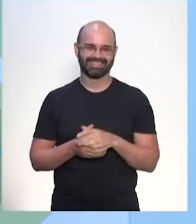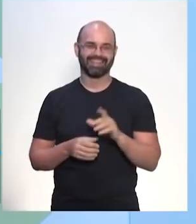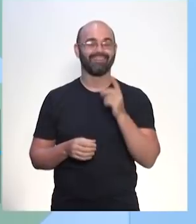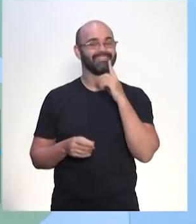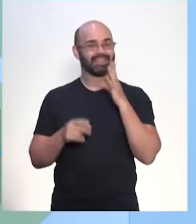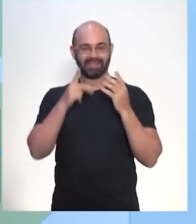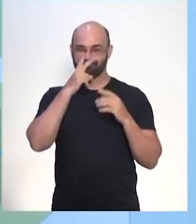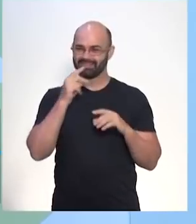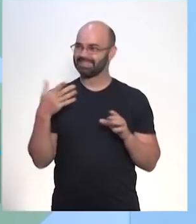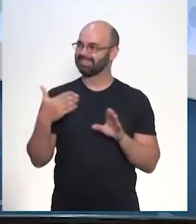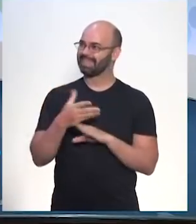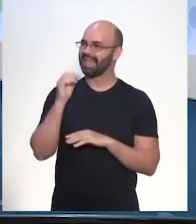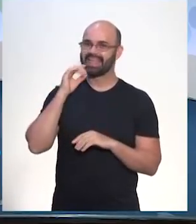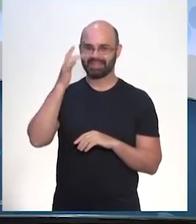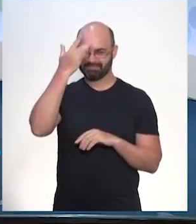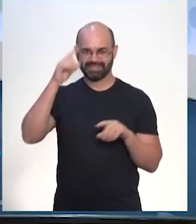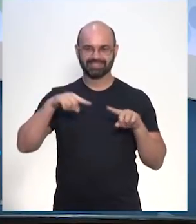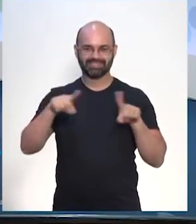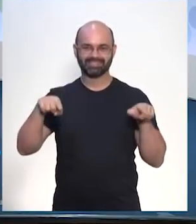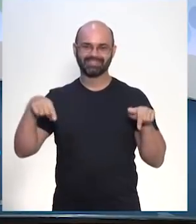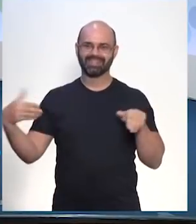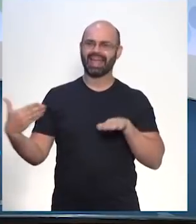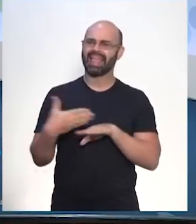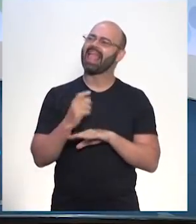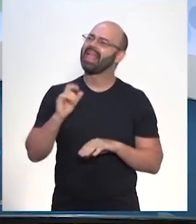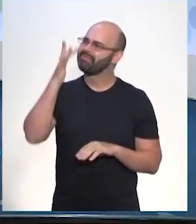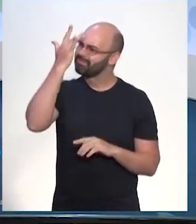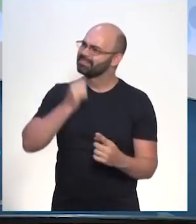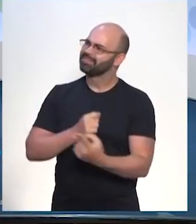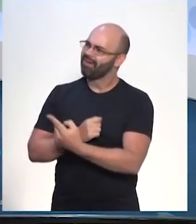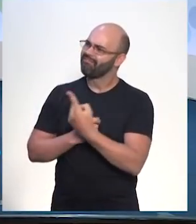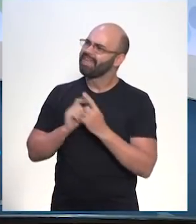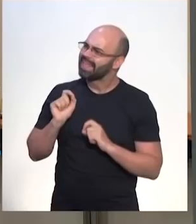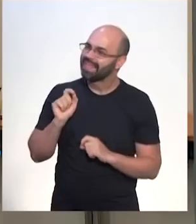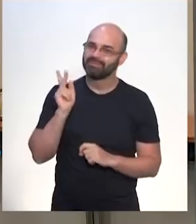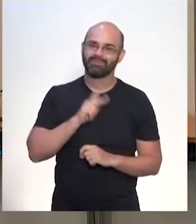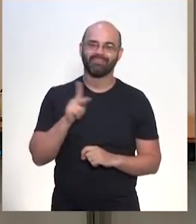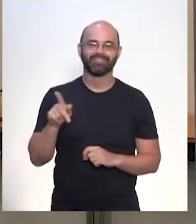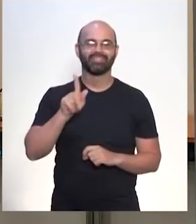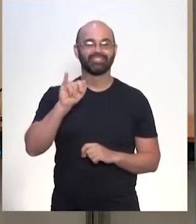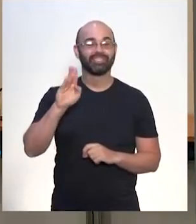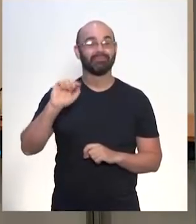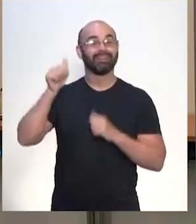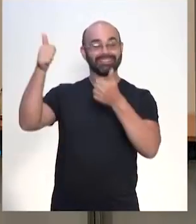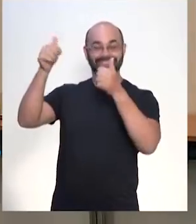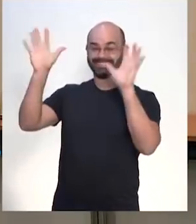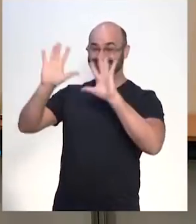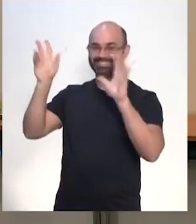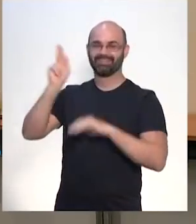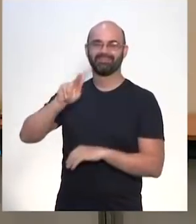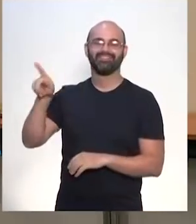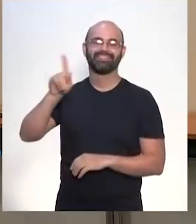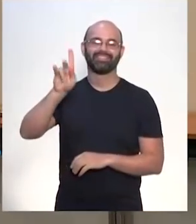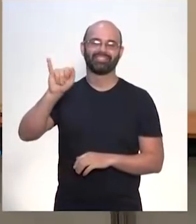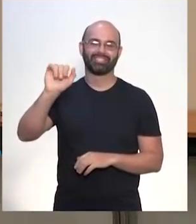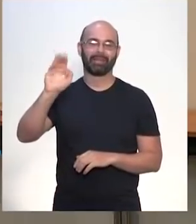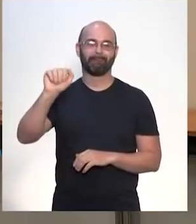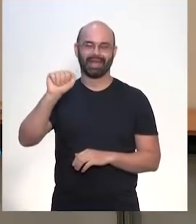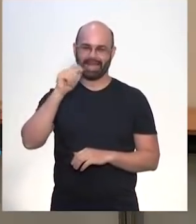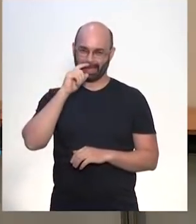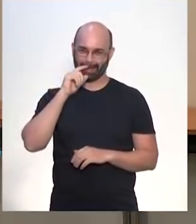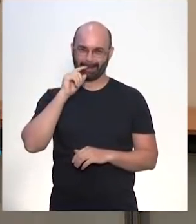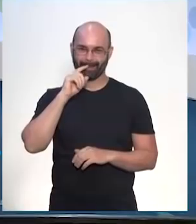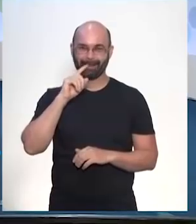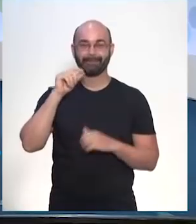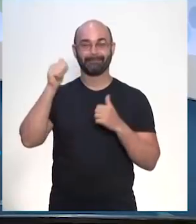invadindo Giba, nosso professor Fábio aqui estúdio, no imagine canto. quem é que está invadindo nosso estúdio. Professor Giba, dá um alô aí, Giba! Ó,